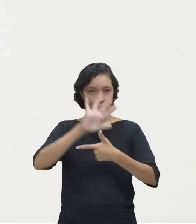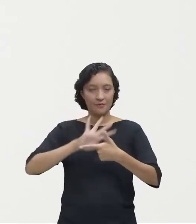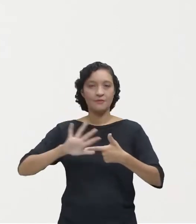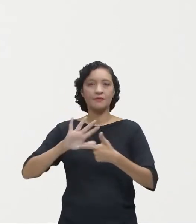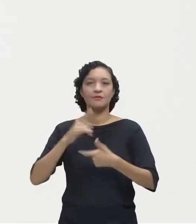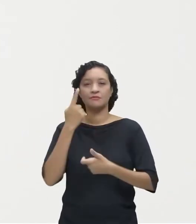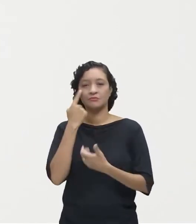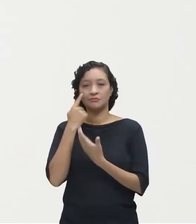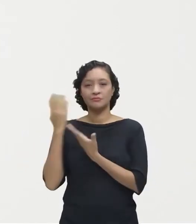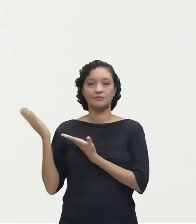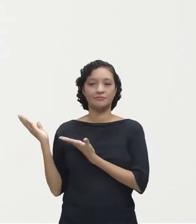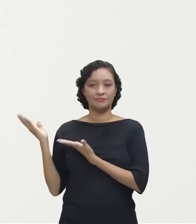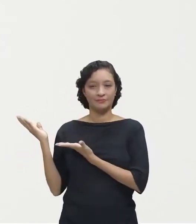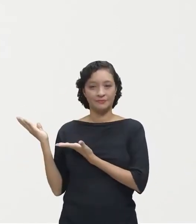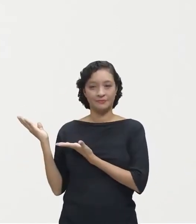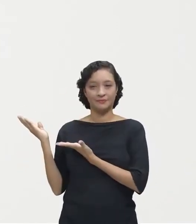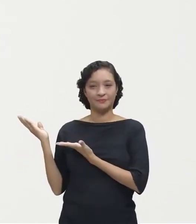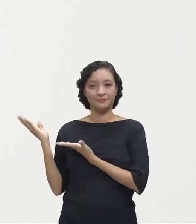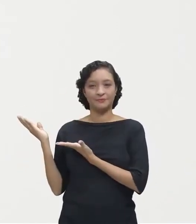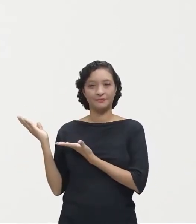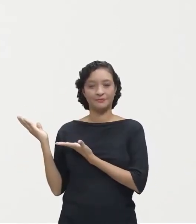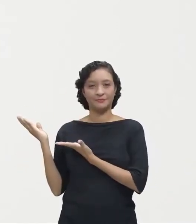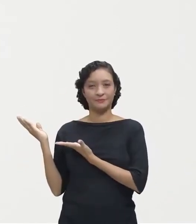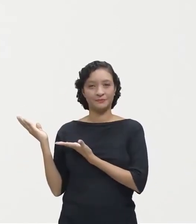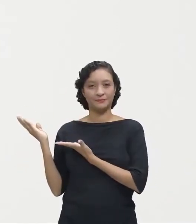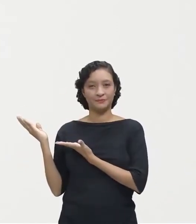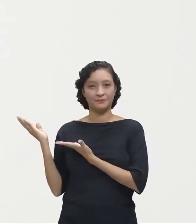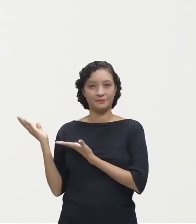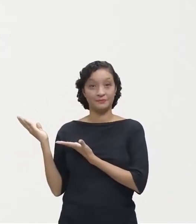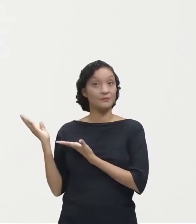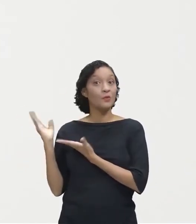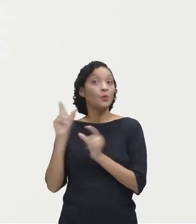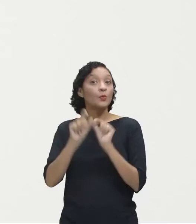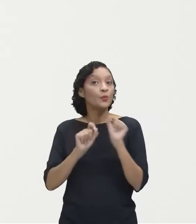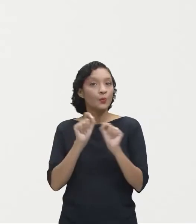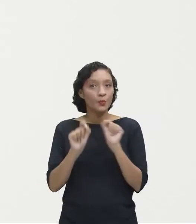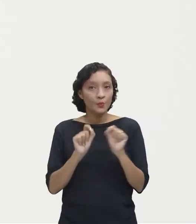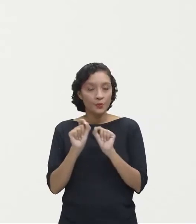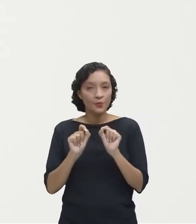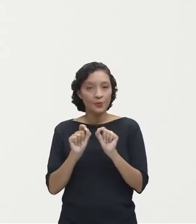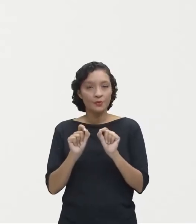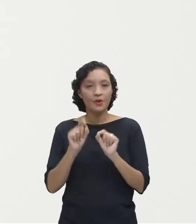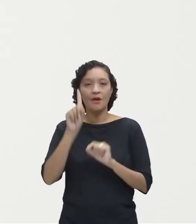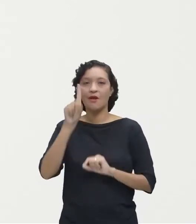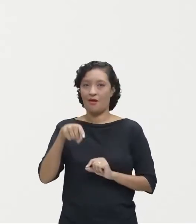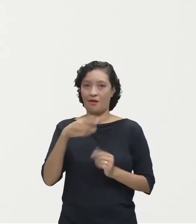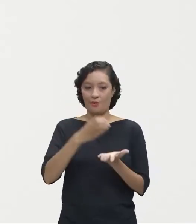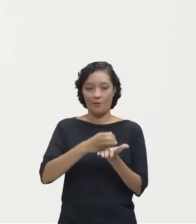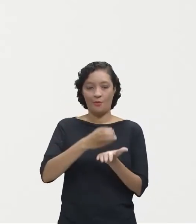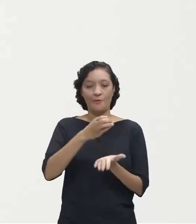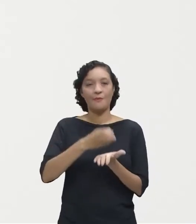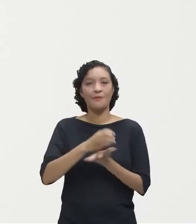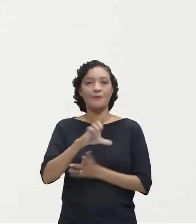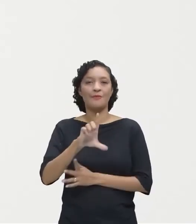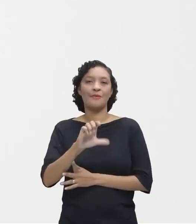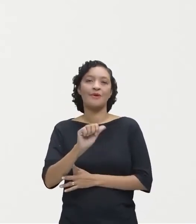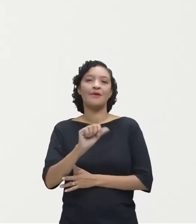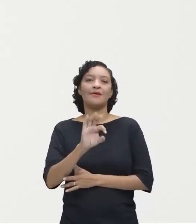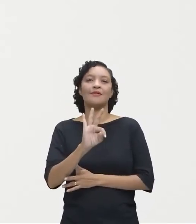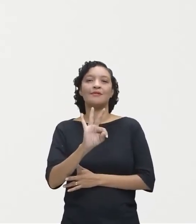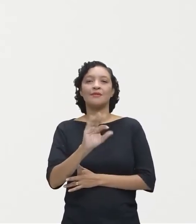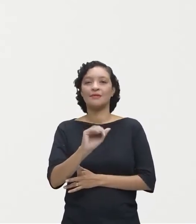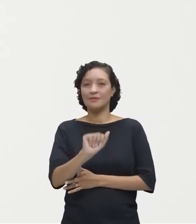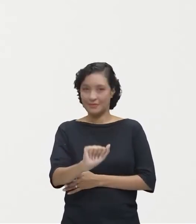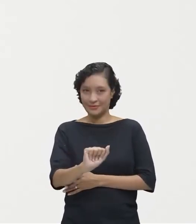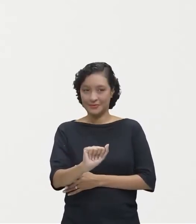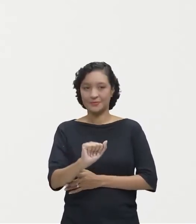imagens. Vocês estão vendo? O que que é isso aqui? É uma latinha.